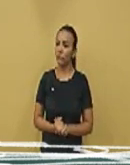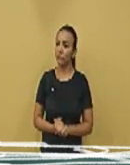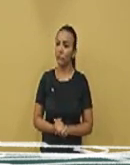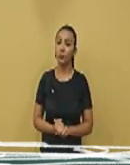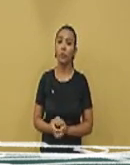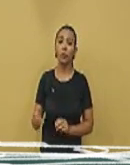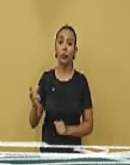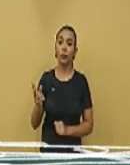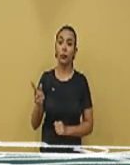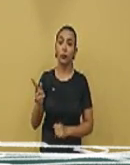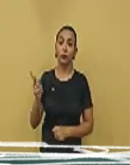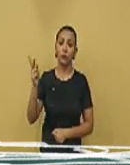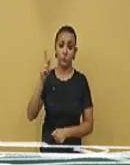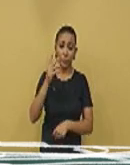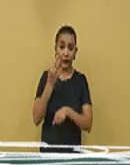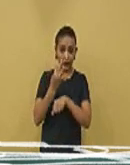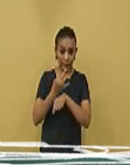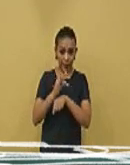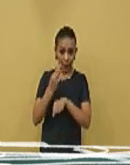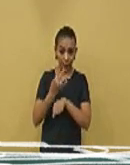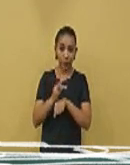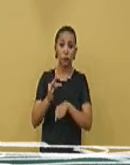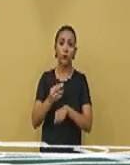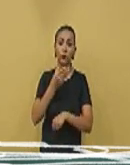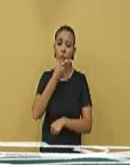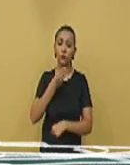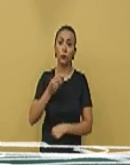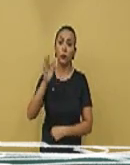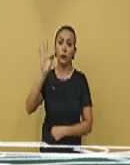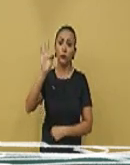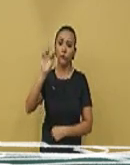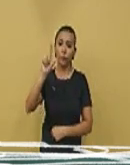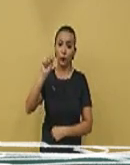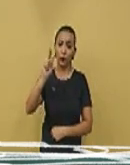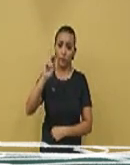Convido o técnico administrativo Flávio Matsubara, da reitoria.